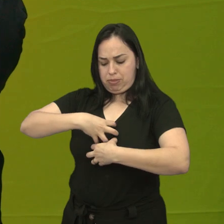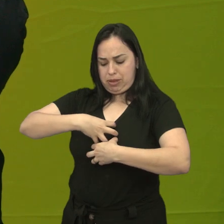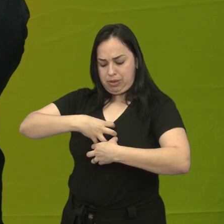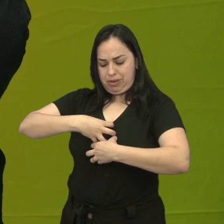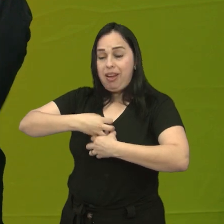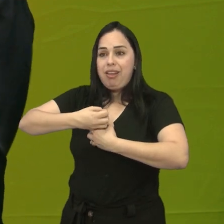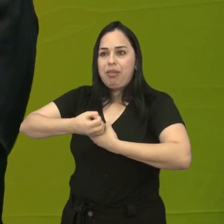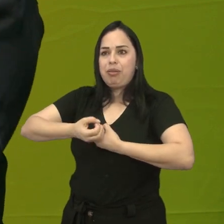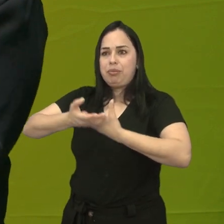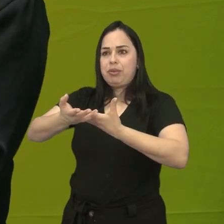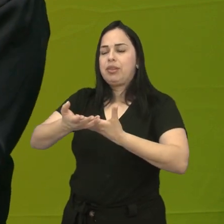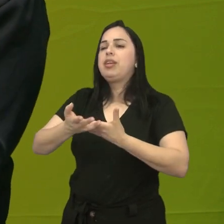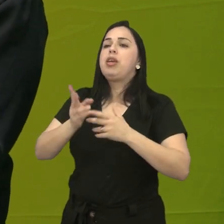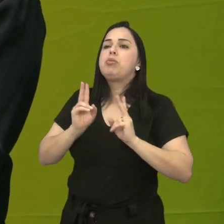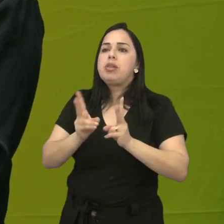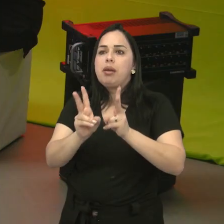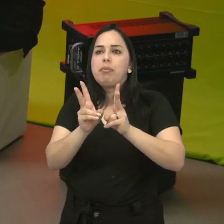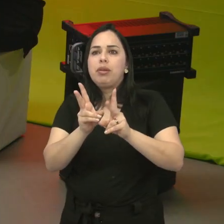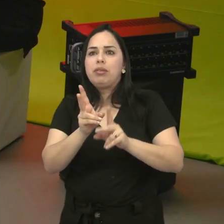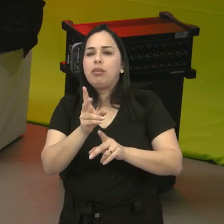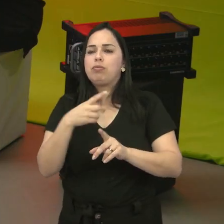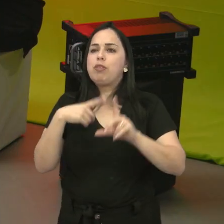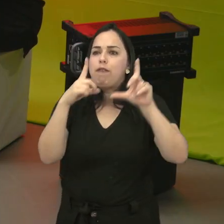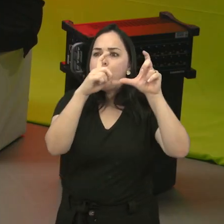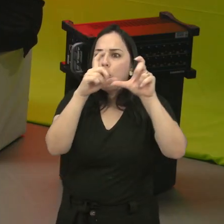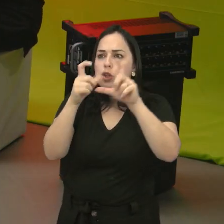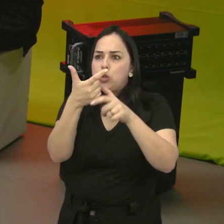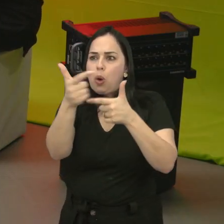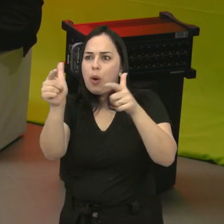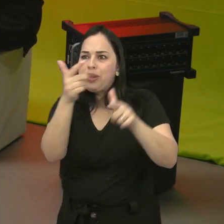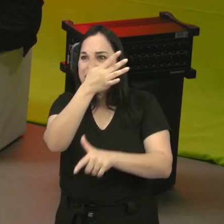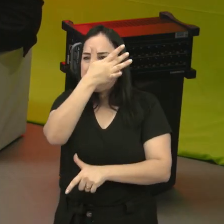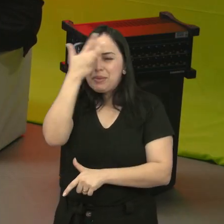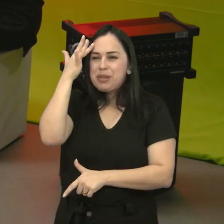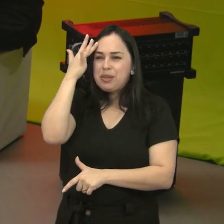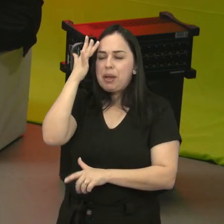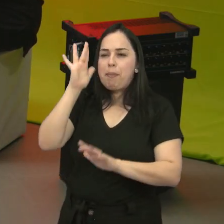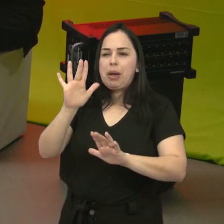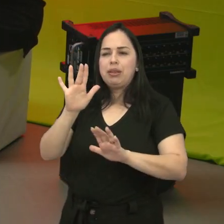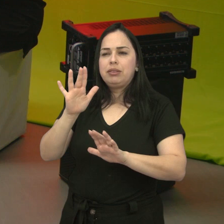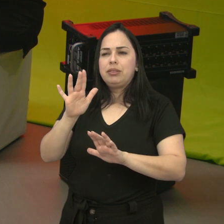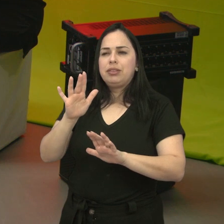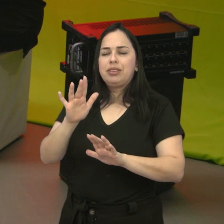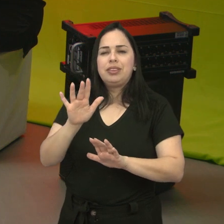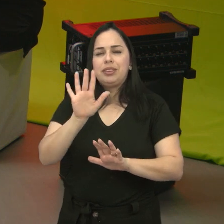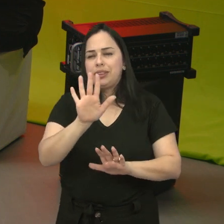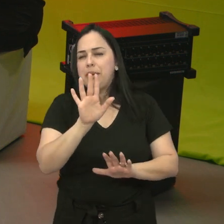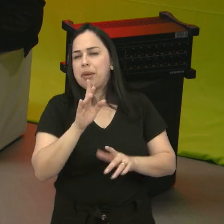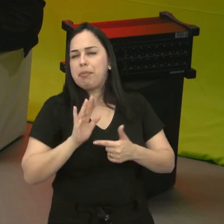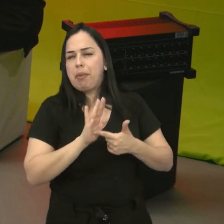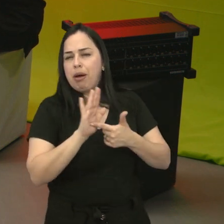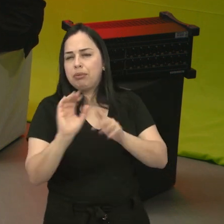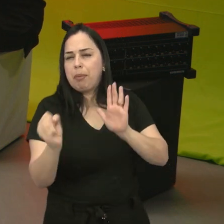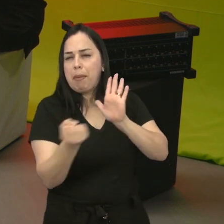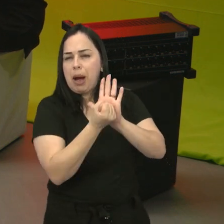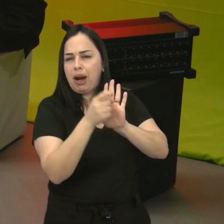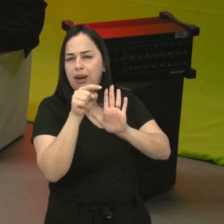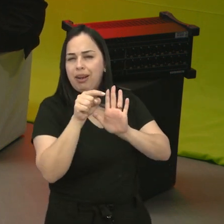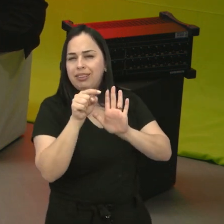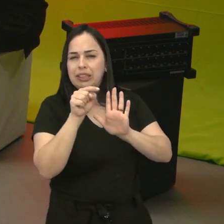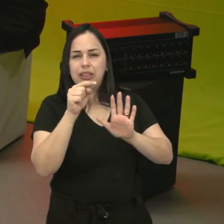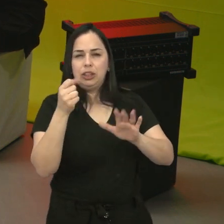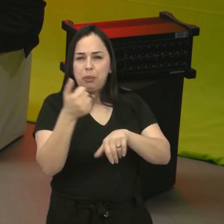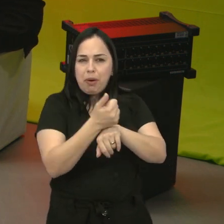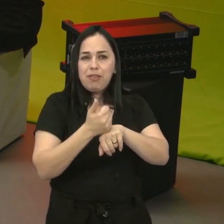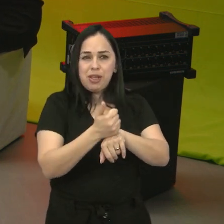exatamente me colocando ali, sabe? Sim. Porque, por exemplo, eu tô sempre fotografando outras pessoas, mas é sempre sobre mim. O artista sempre deixa um pouquinho dele,